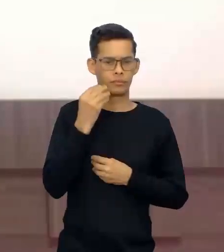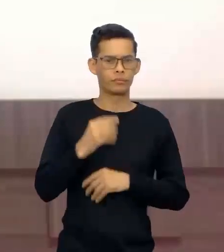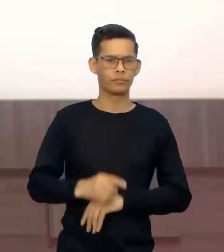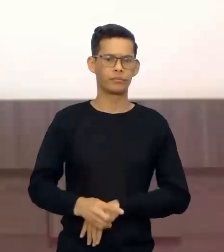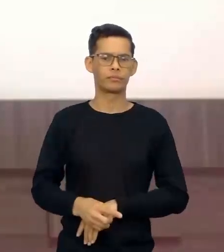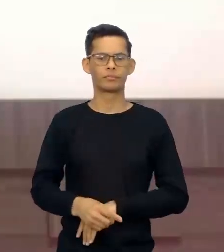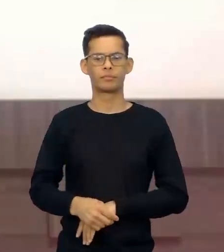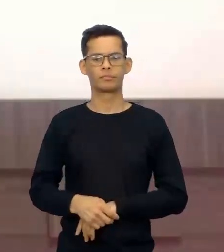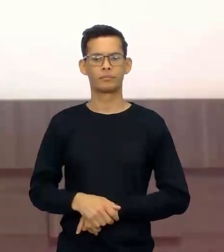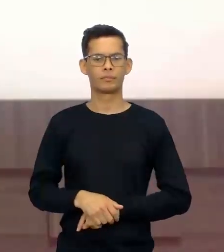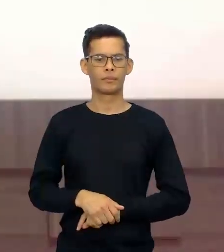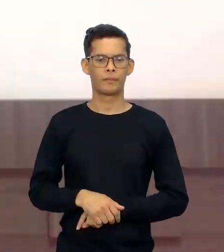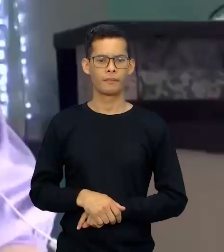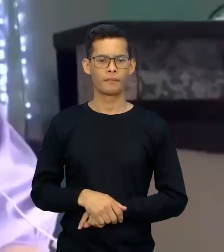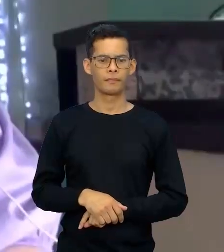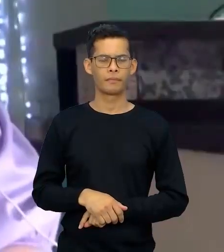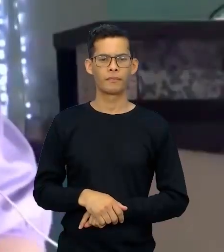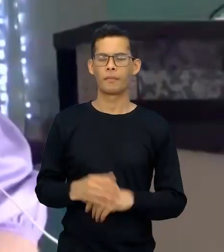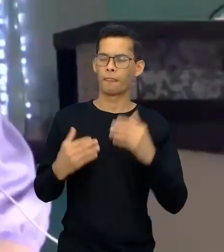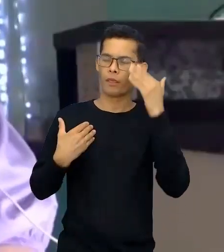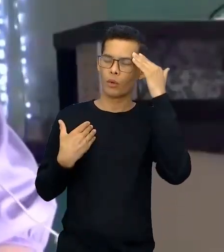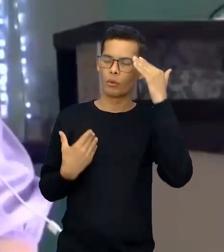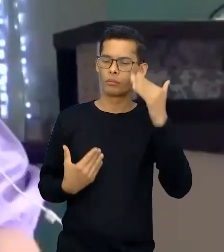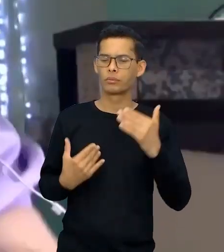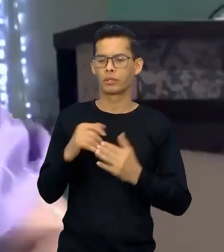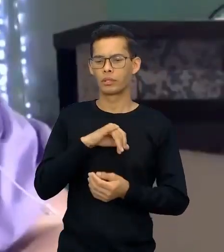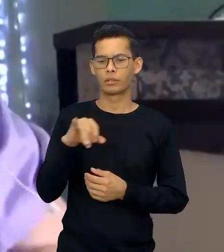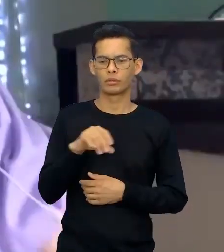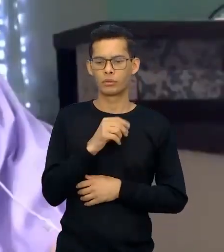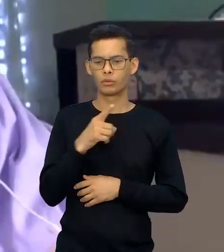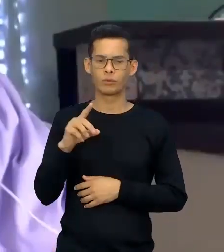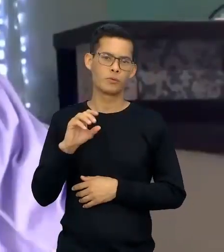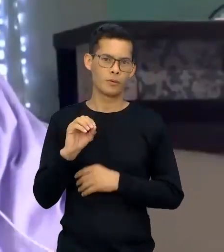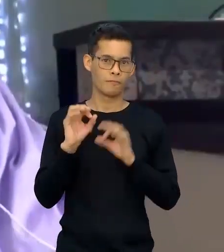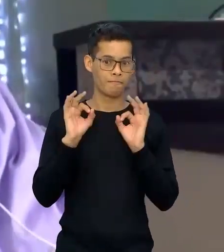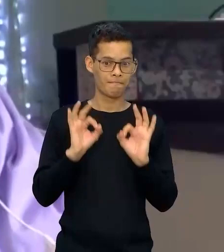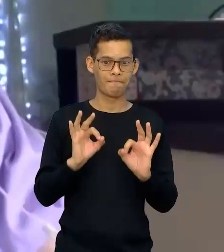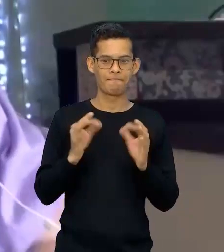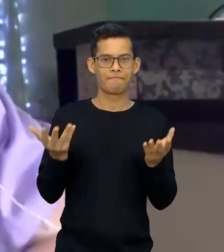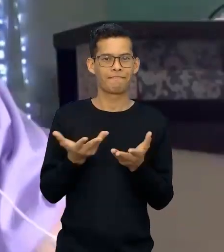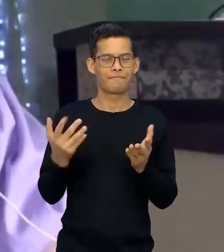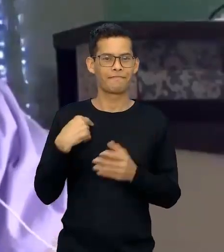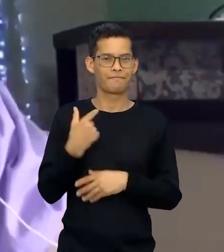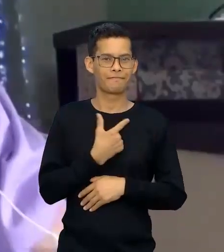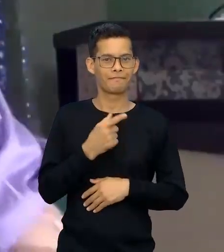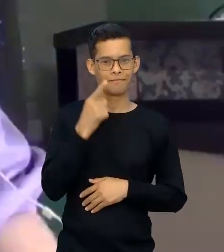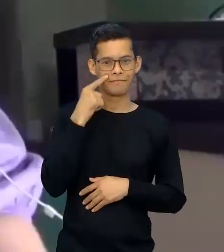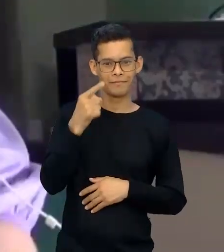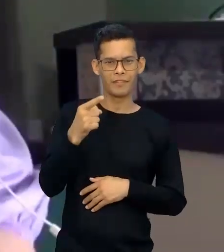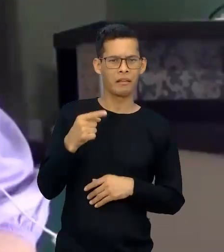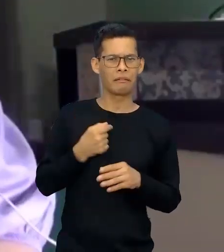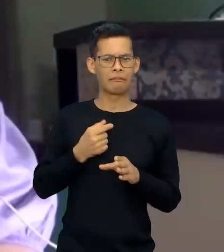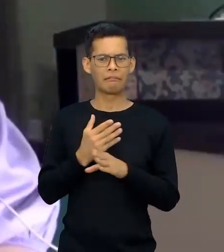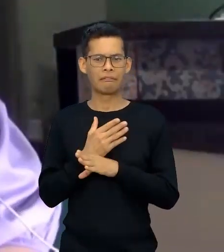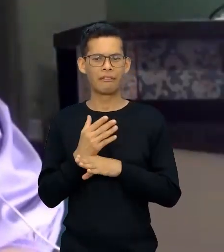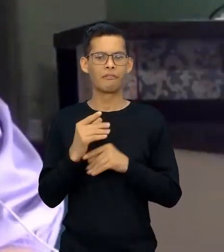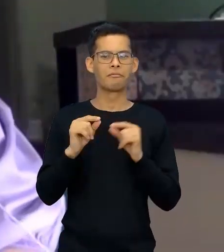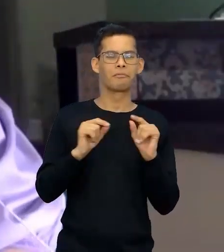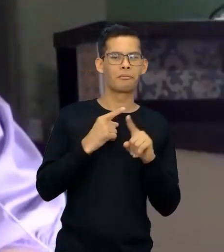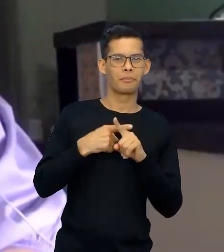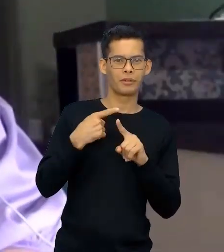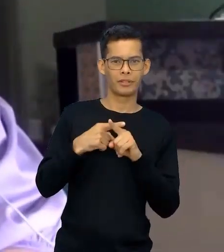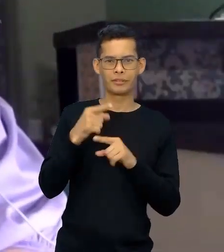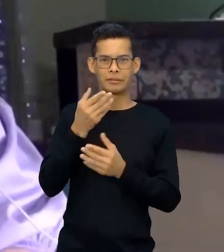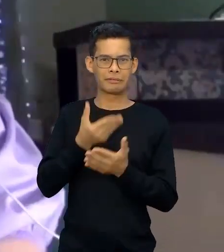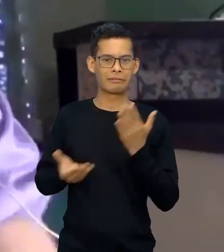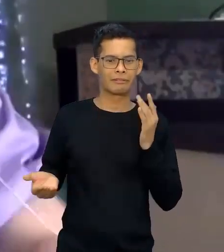Eve. Muito obrigada, viu, João? Olha, agora vocês estão perdidos, tá? Porque tem